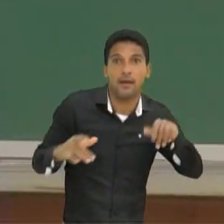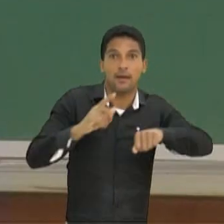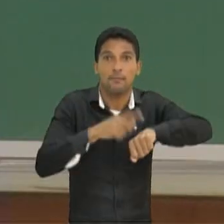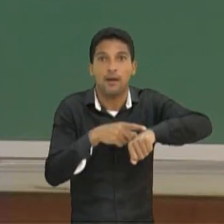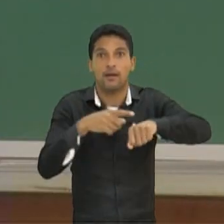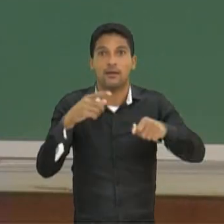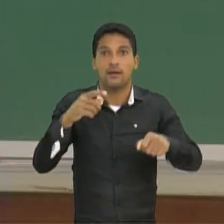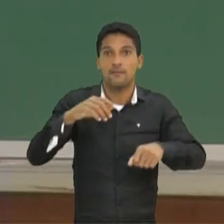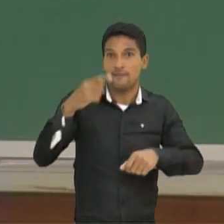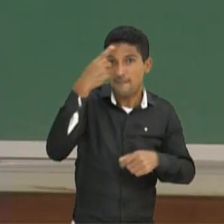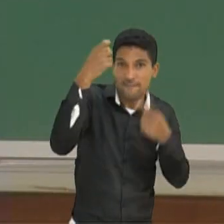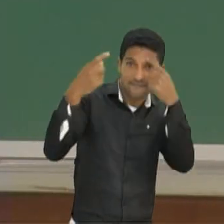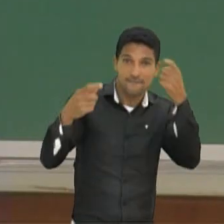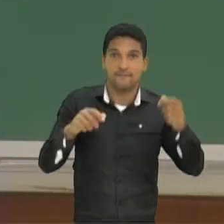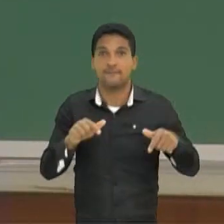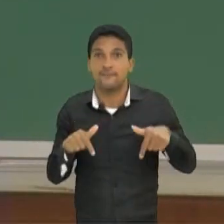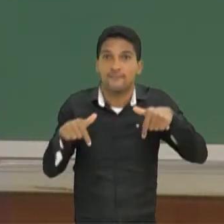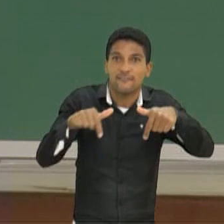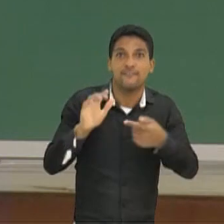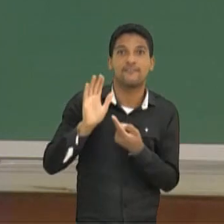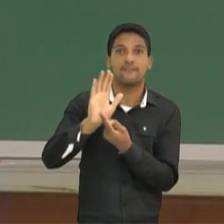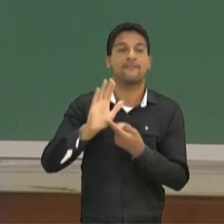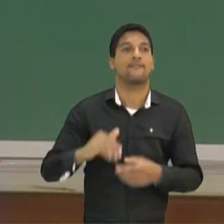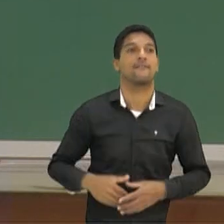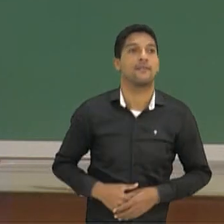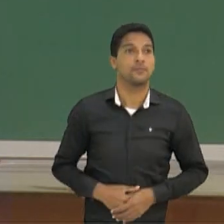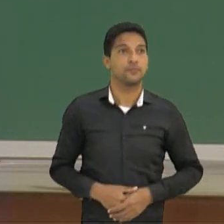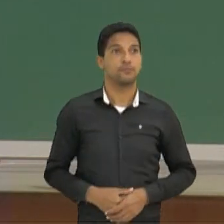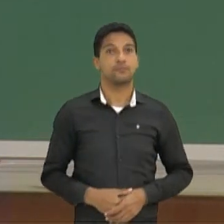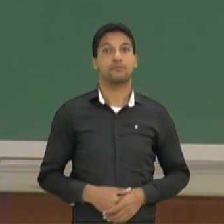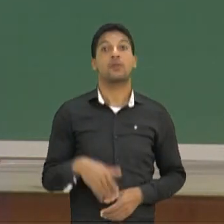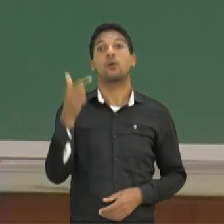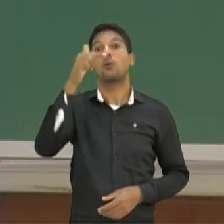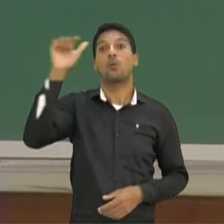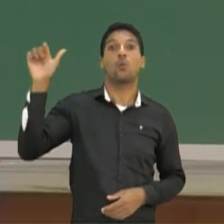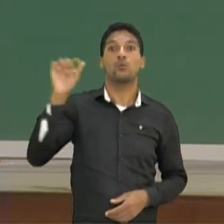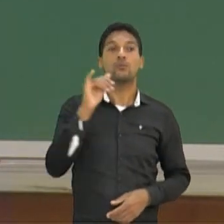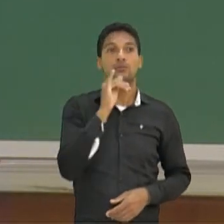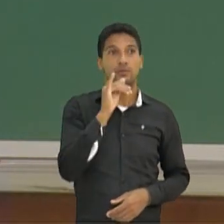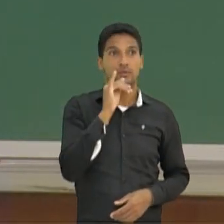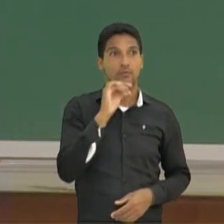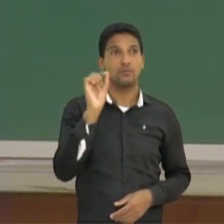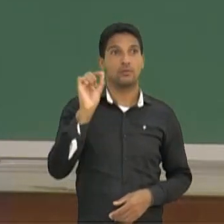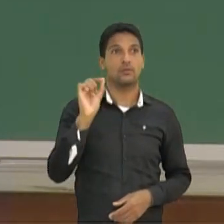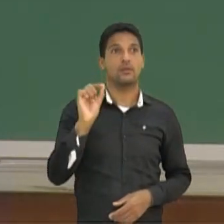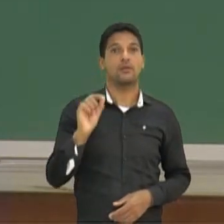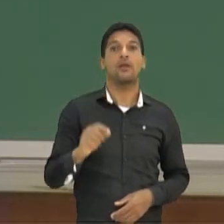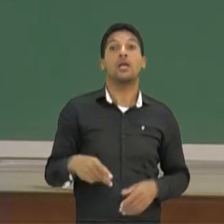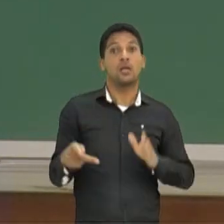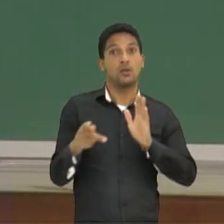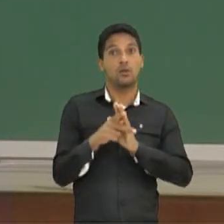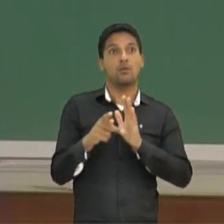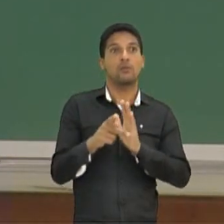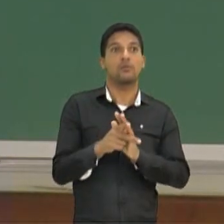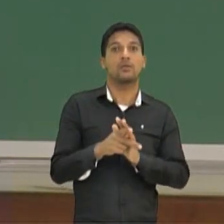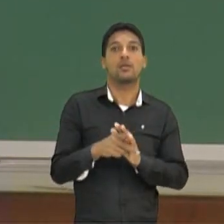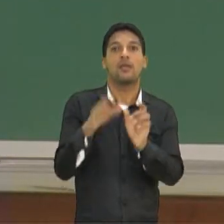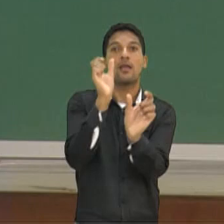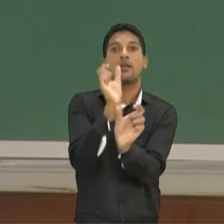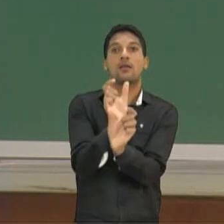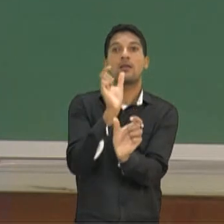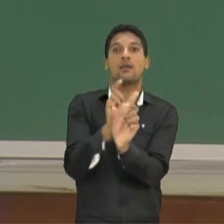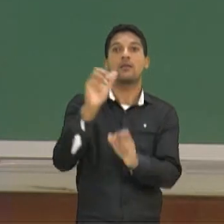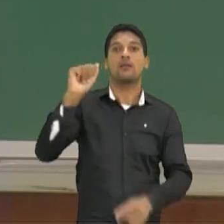do alfabeto, né? Então a ideia do jogo do alfabeto é que cada jogador deve iniciar a sua fala com a próxima letra do alfabeto, né? Então o alfabeto é comum, todos